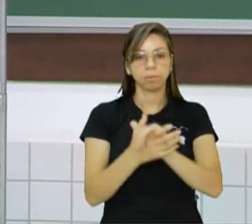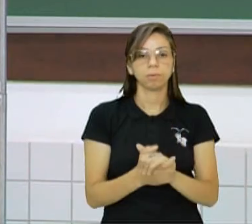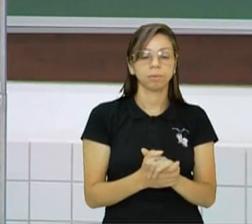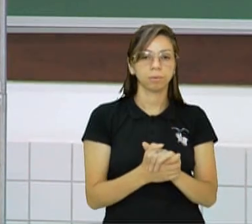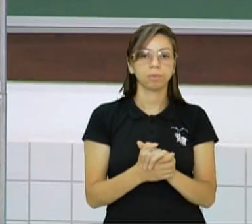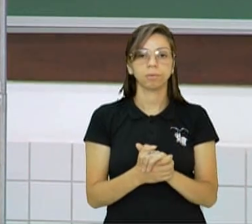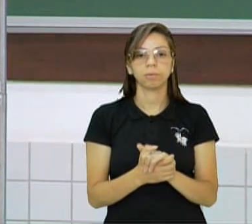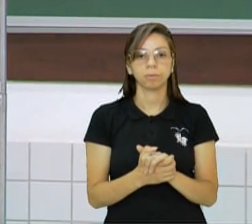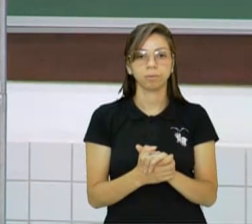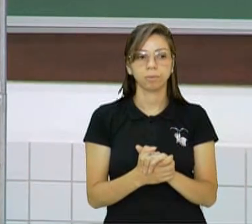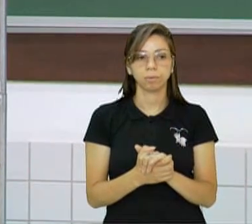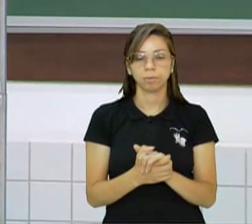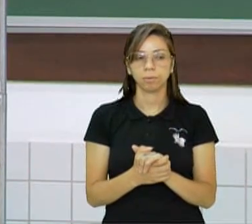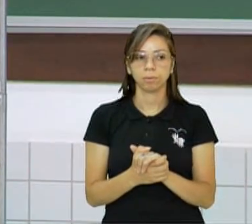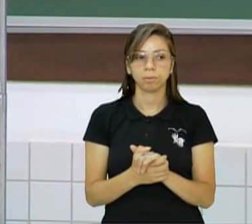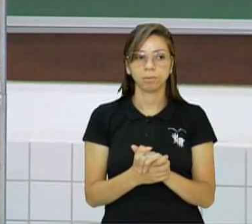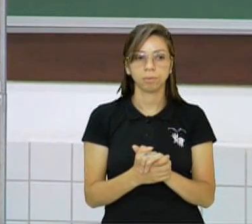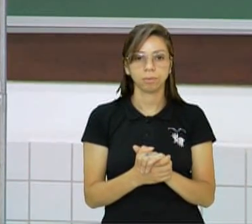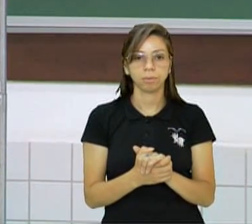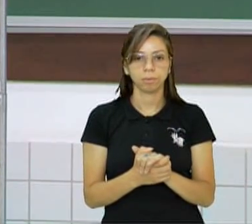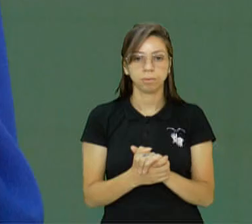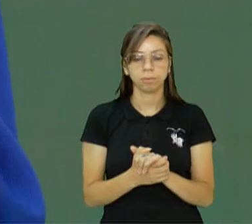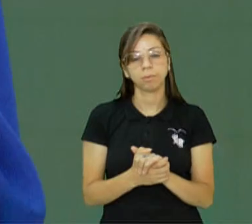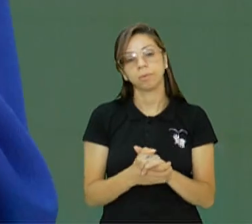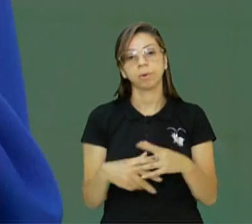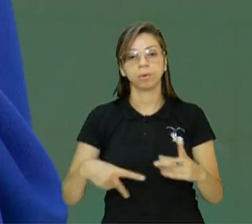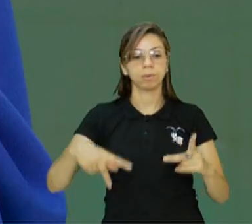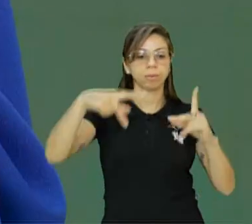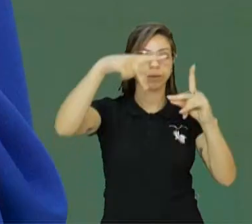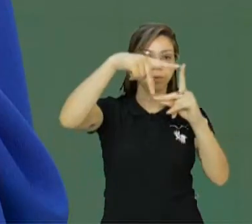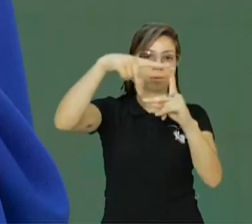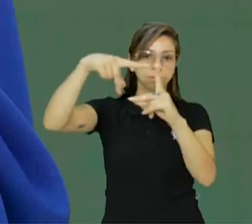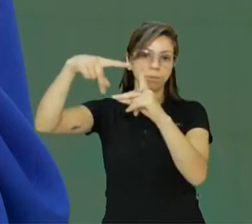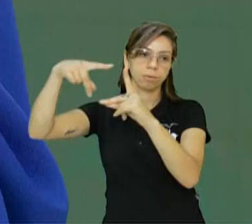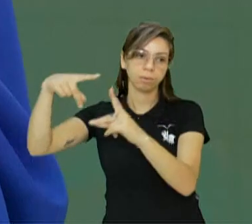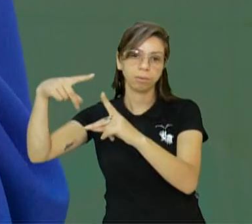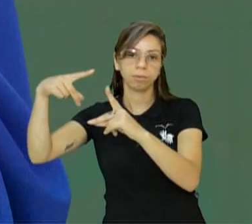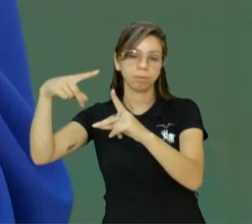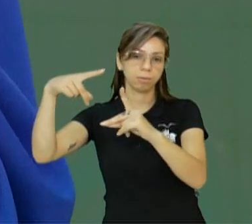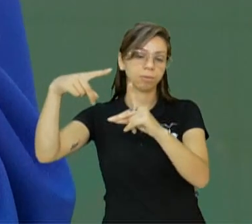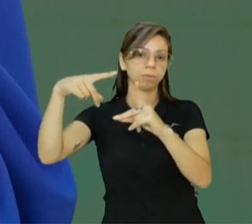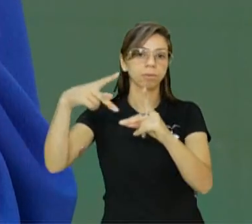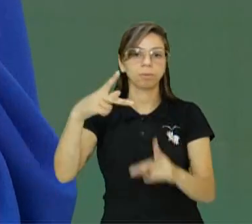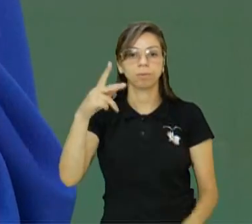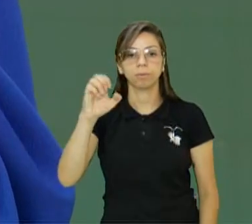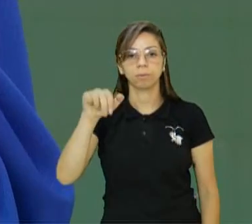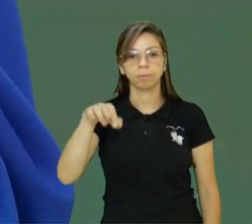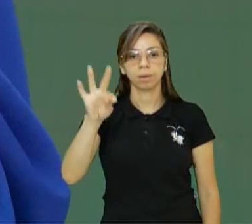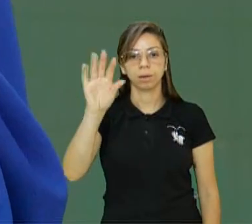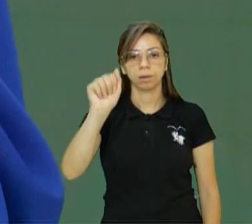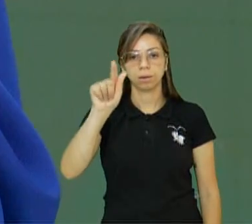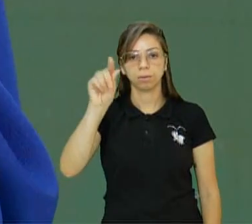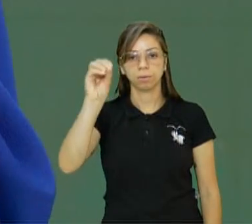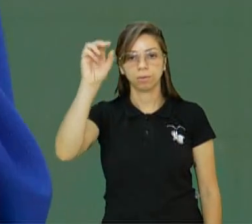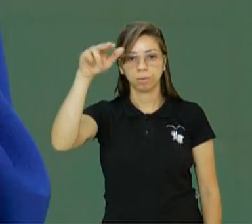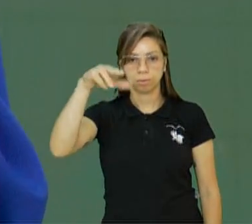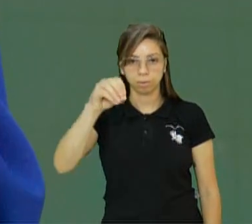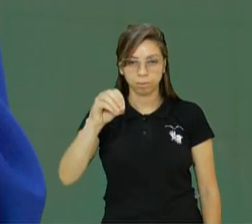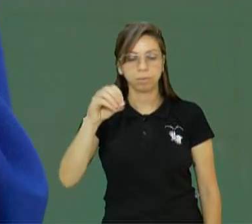de base pentagonal, ele é formado por quadrados e formado pelo pentágono.